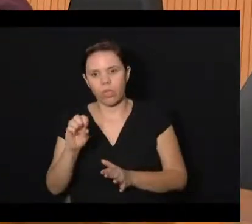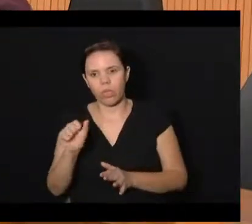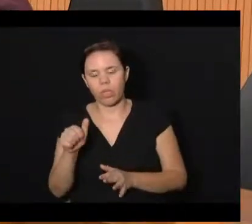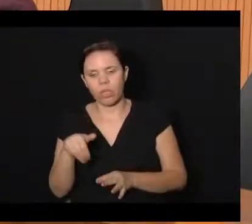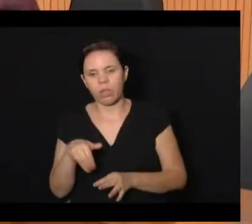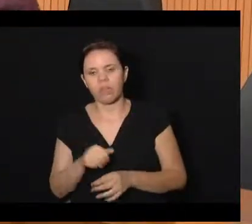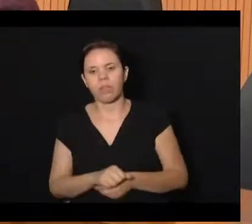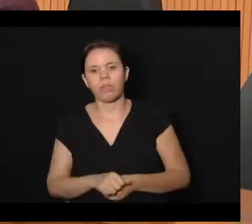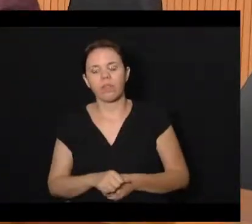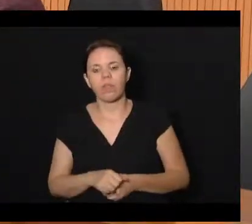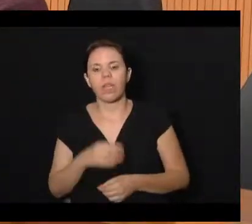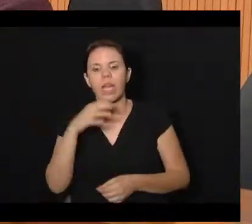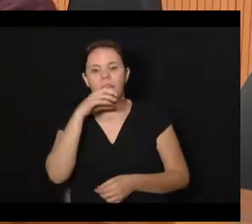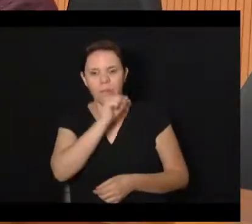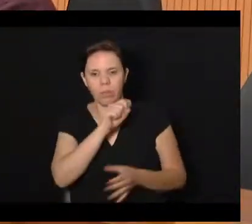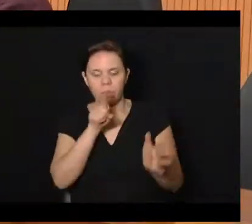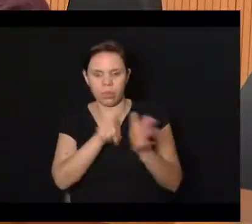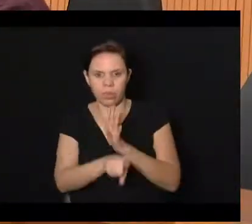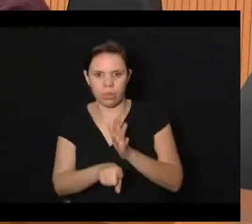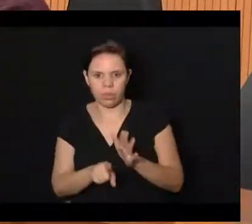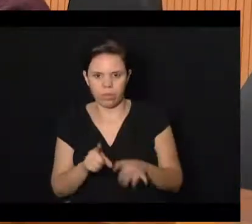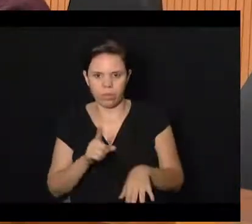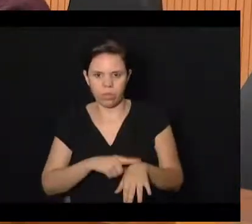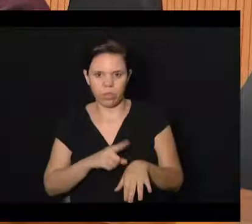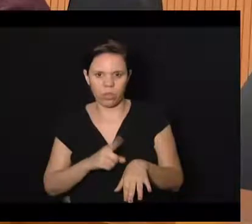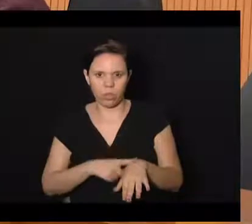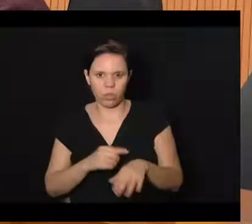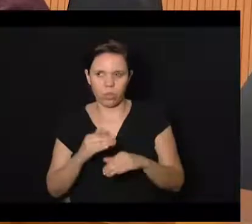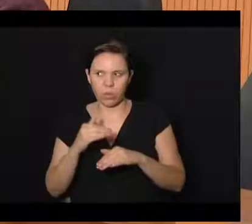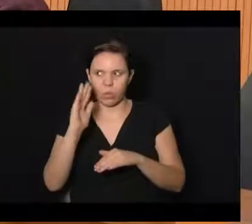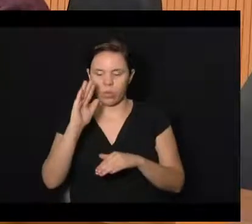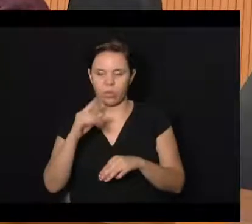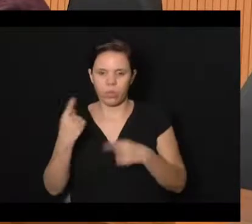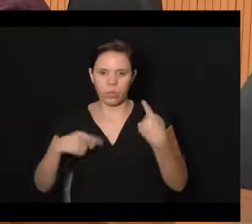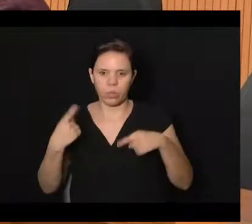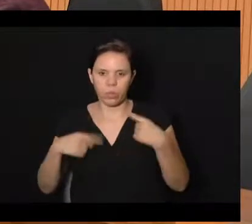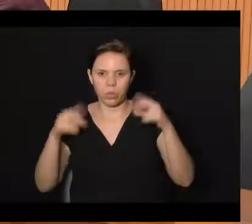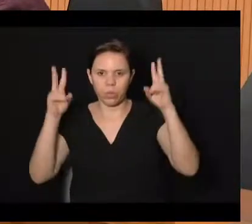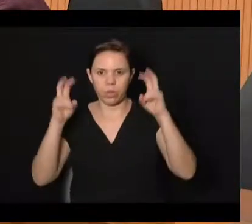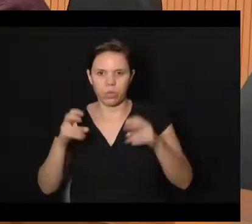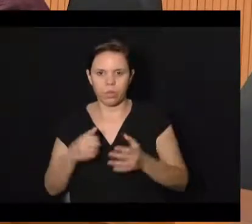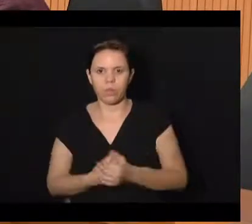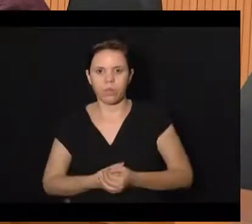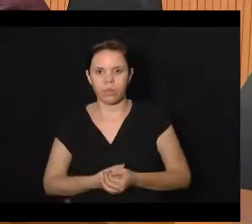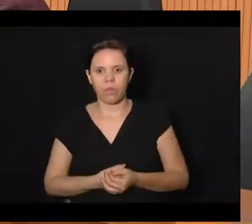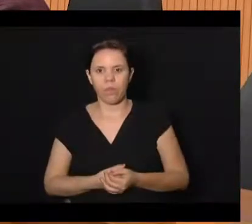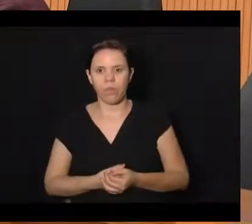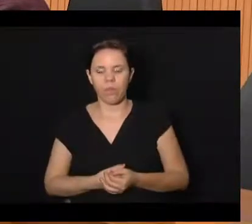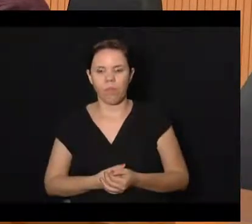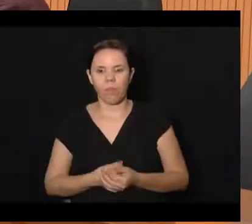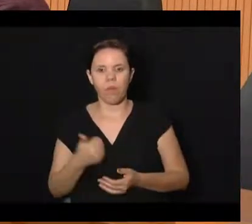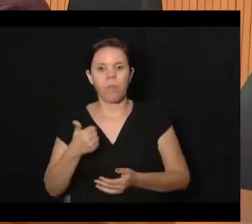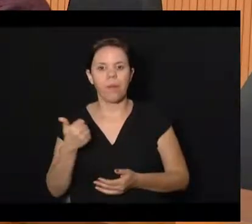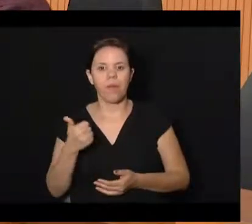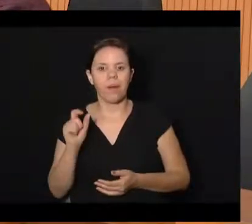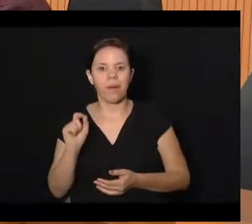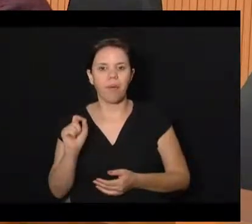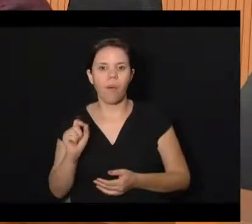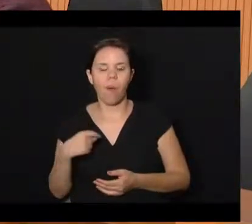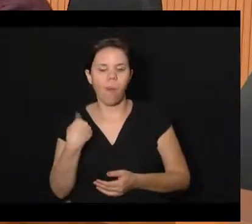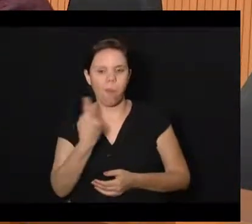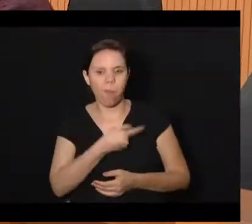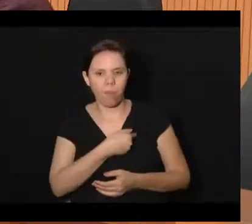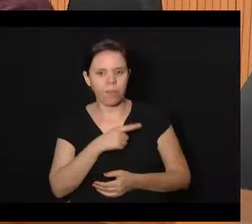bem rapidamente o assunto primeiro nossa